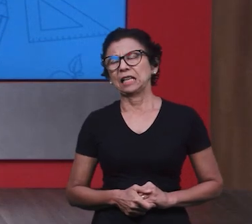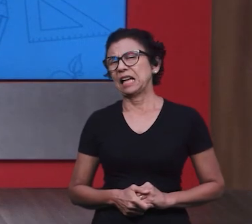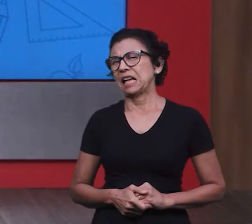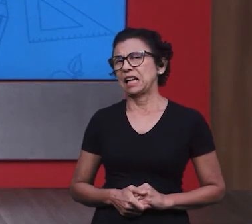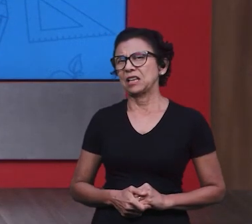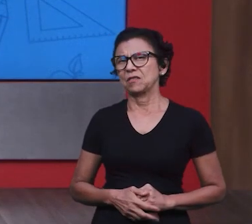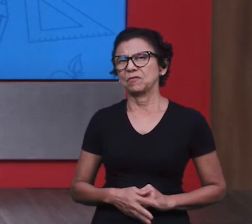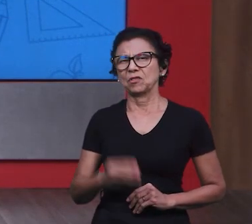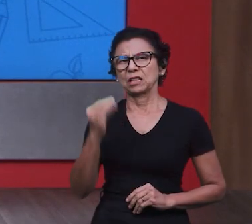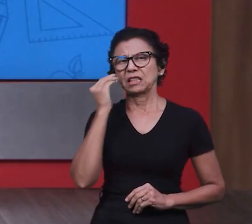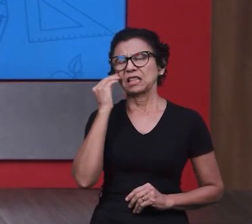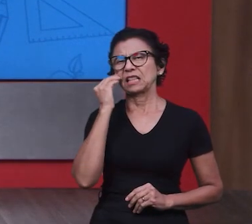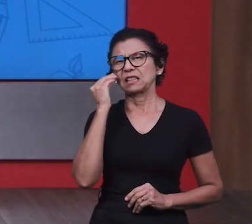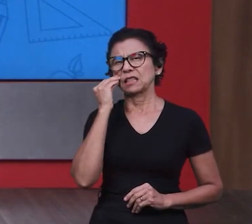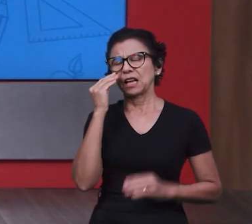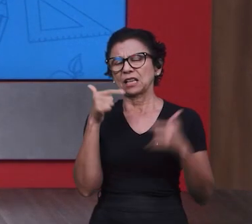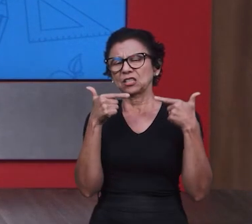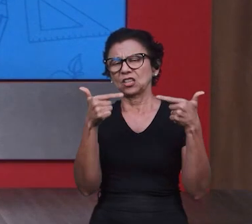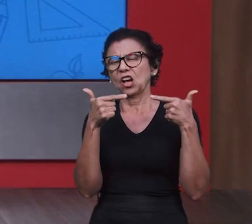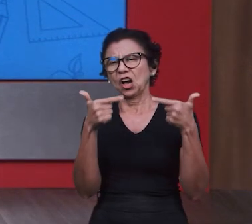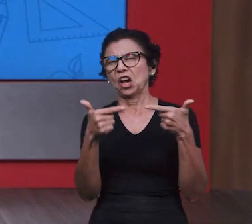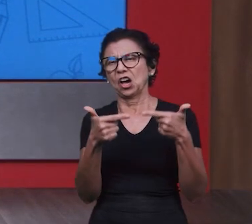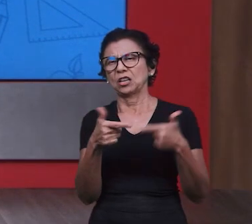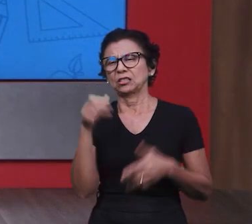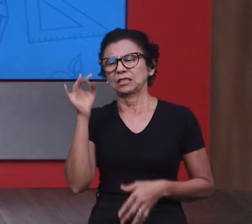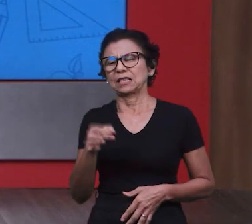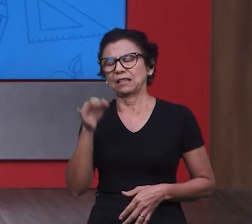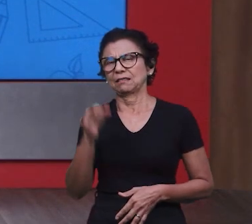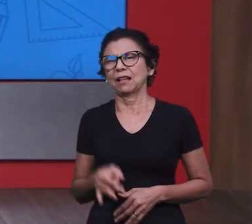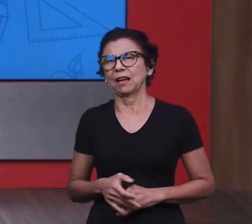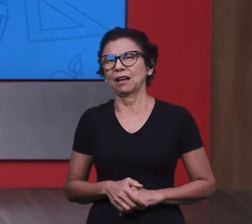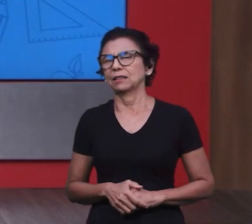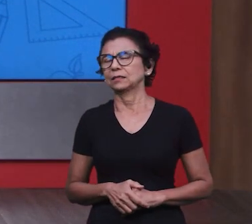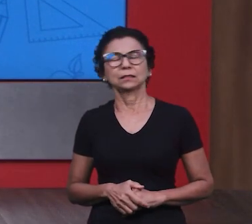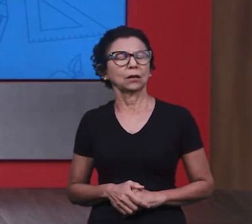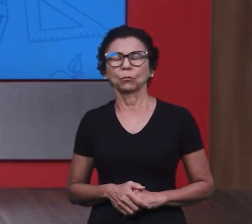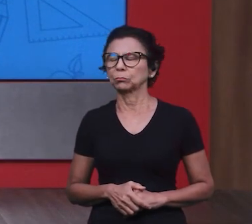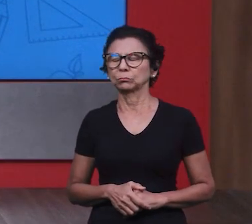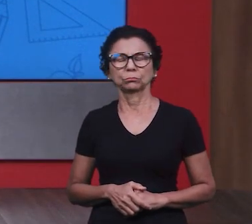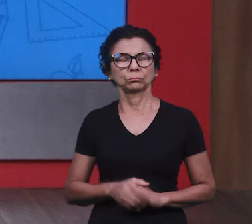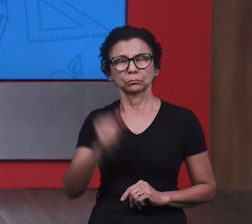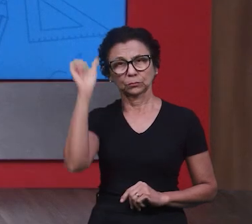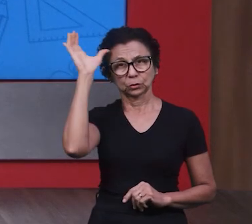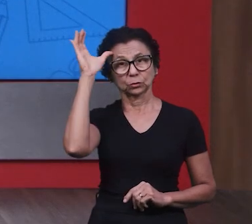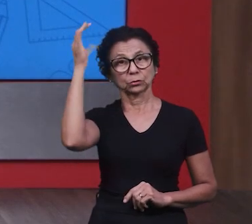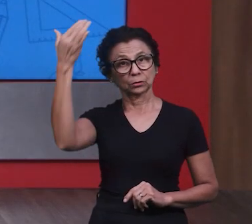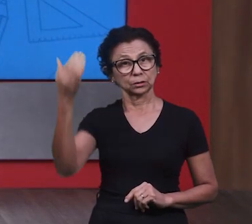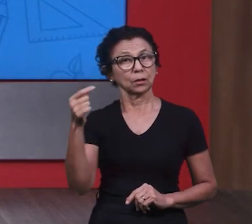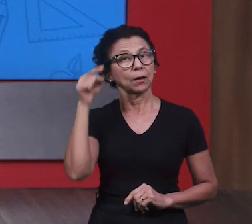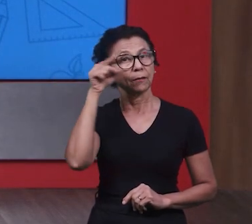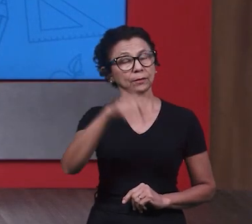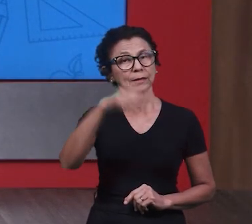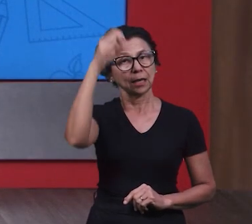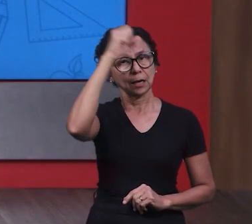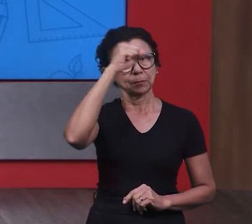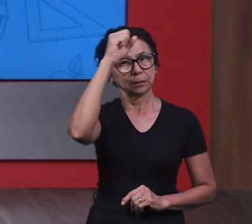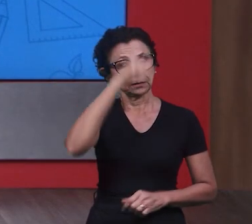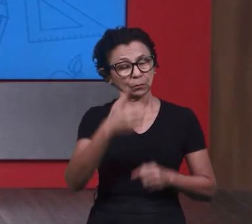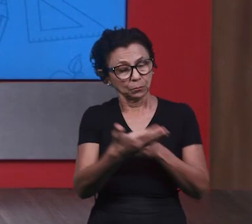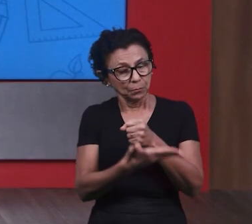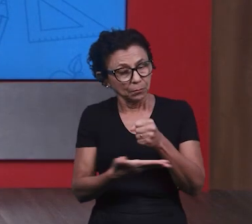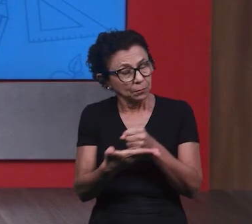chutar é a única solução. Não. A solução é você aprender o